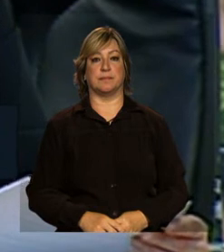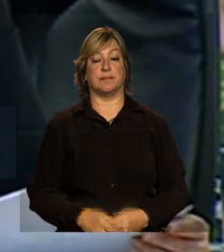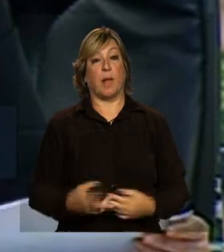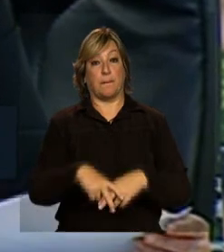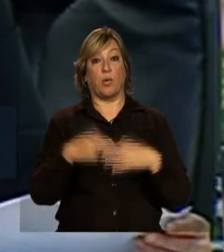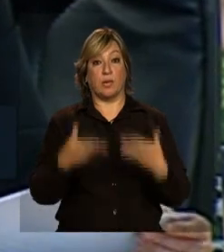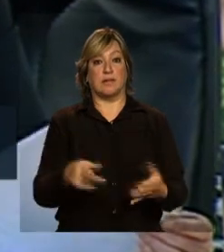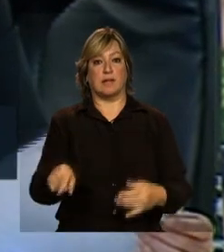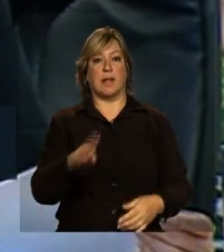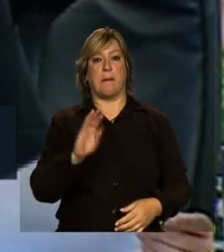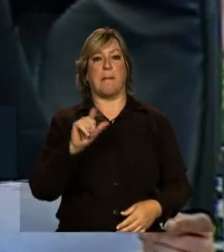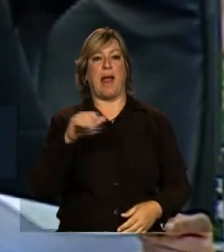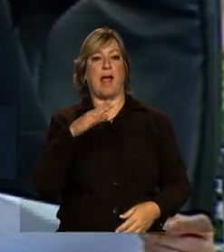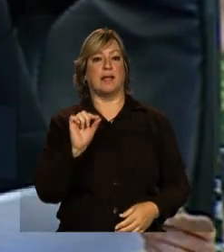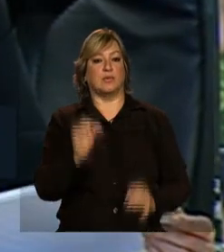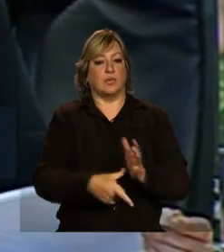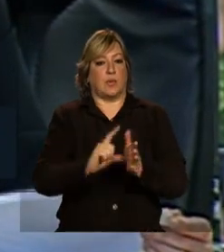Por isso, inclusive, o balanço preliminar.